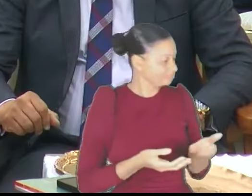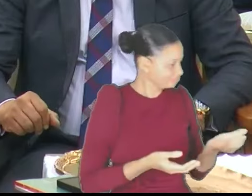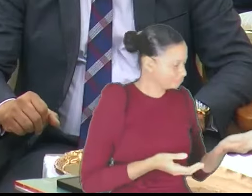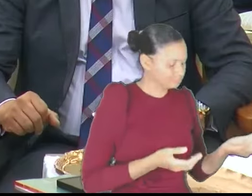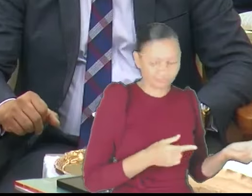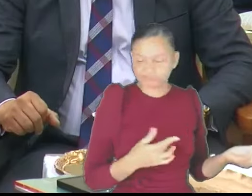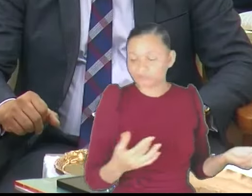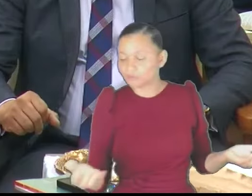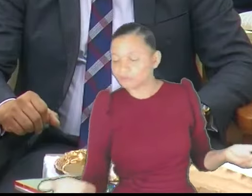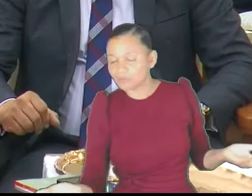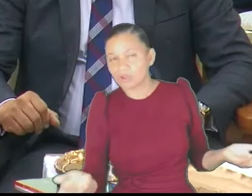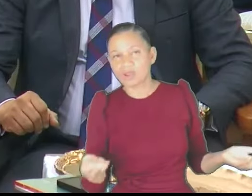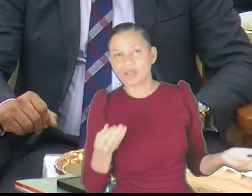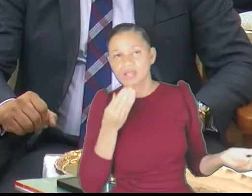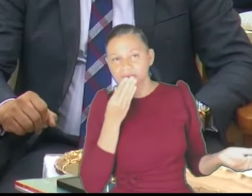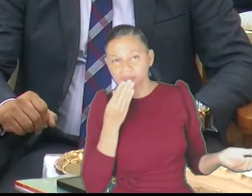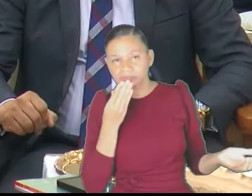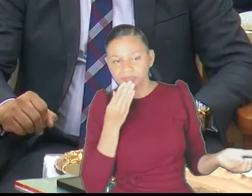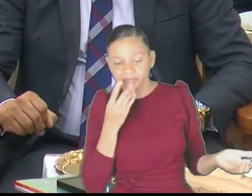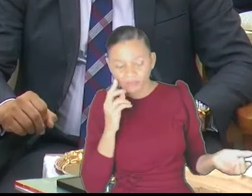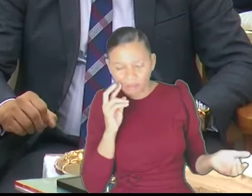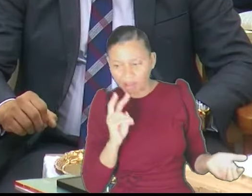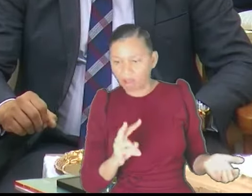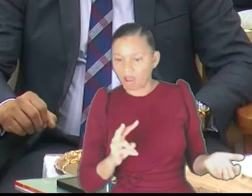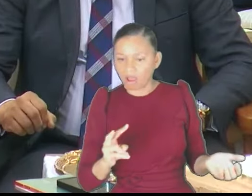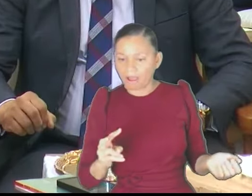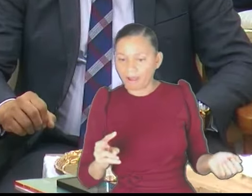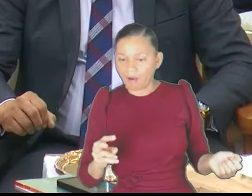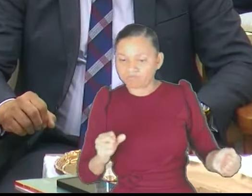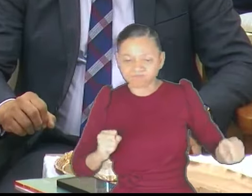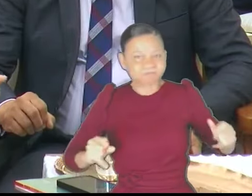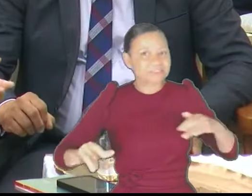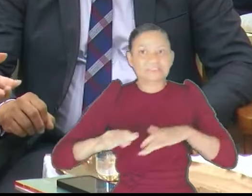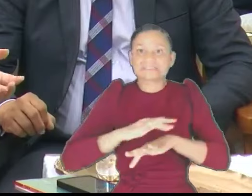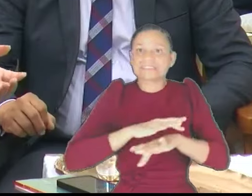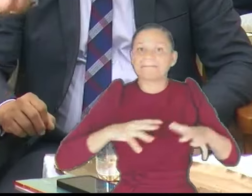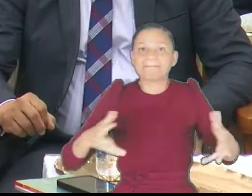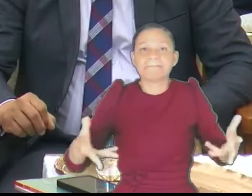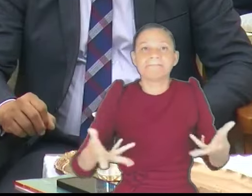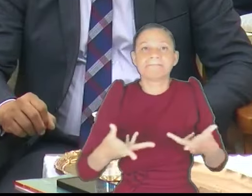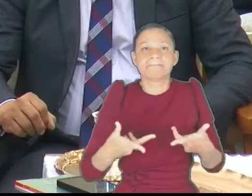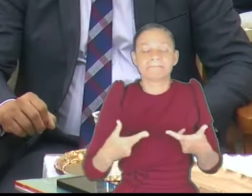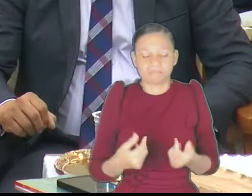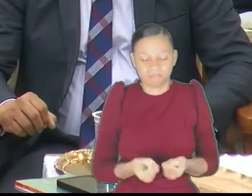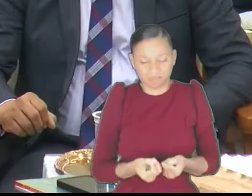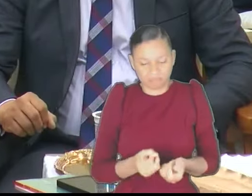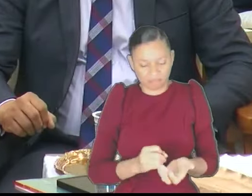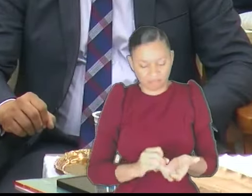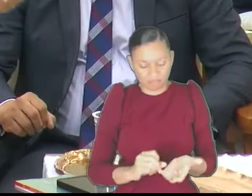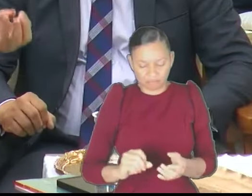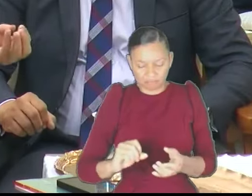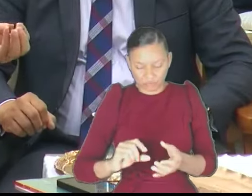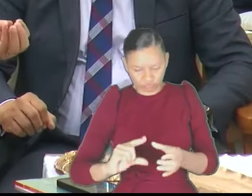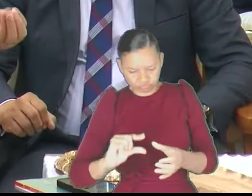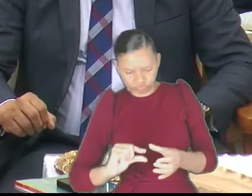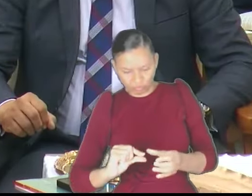ela olha, operação de maravilha passou a acontecer na casa dela. Cresceu o azeite na